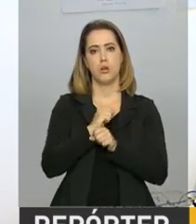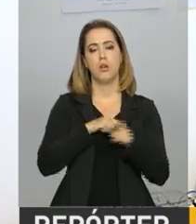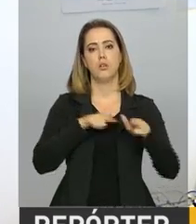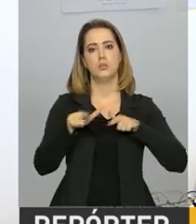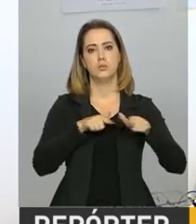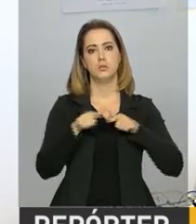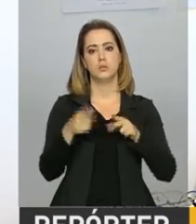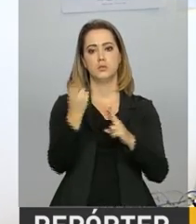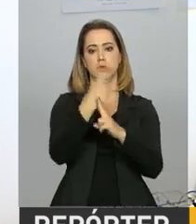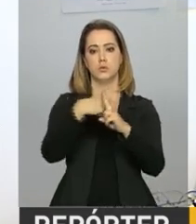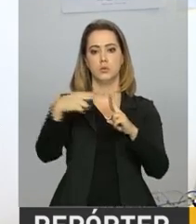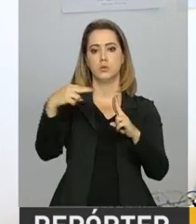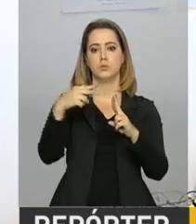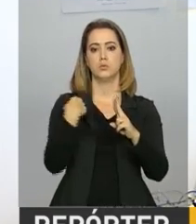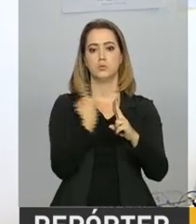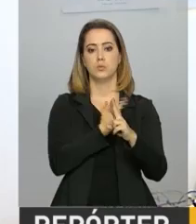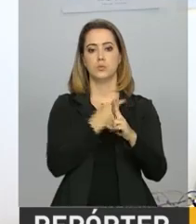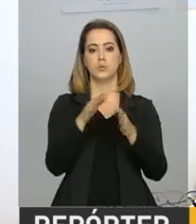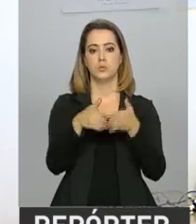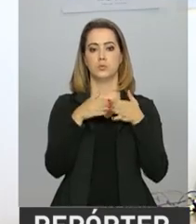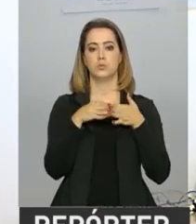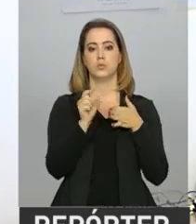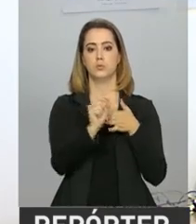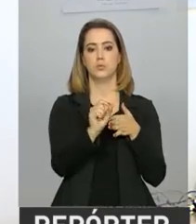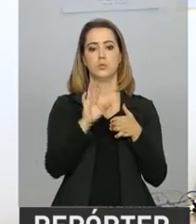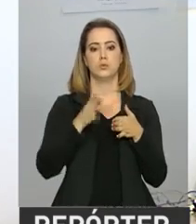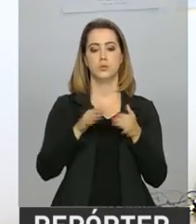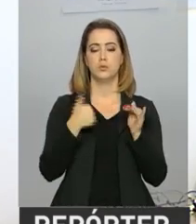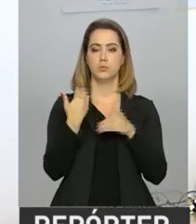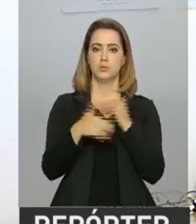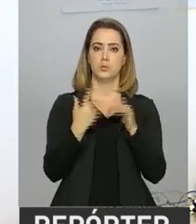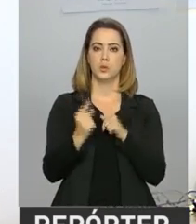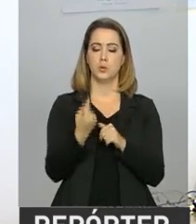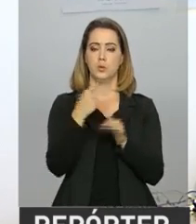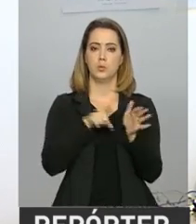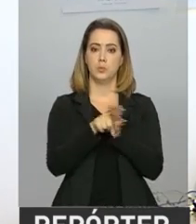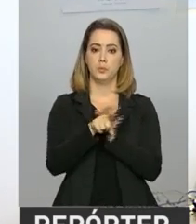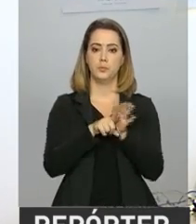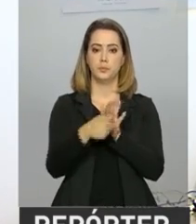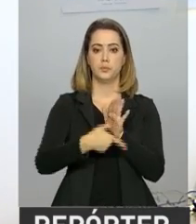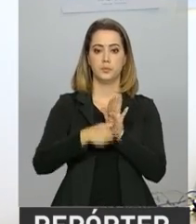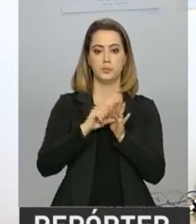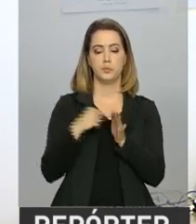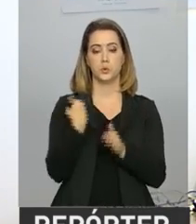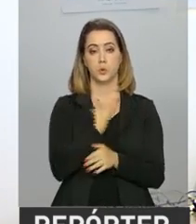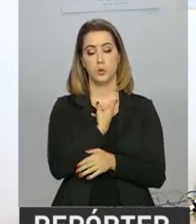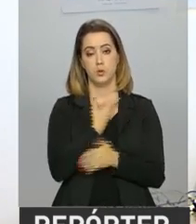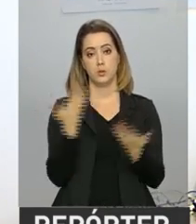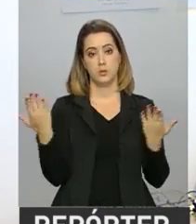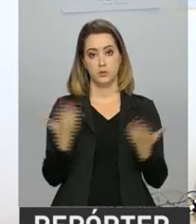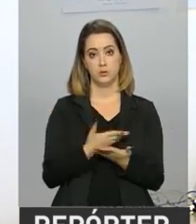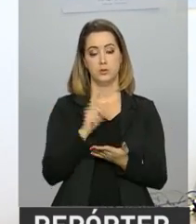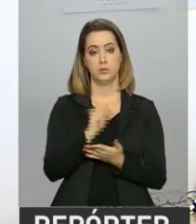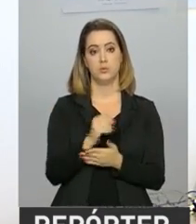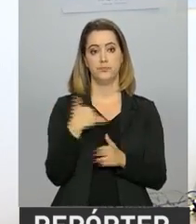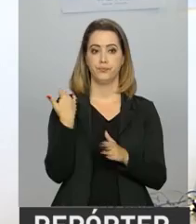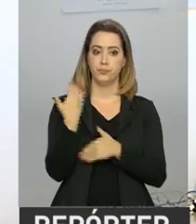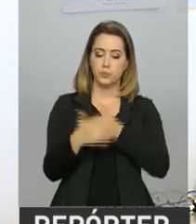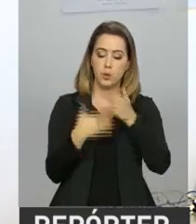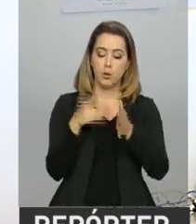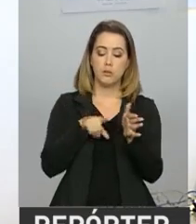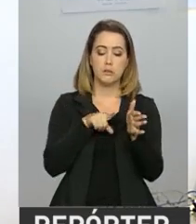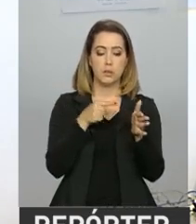da Universidade de Brasília que nós licenciamos, já existia uma pesquisa prévia, então o que nós fizemos é, a partir